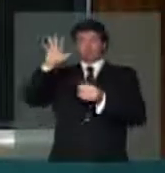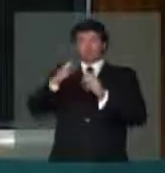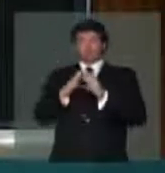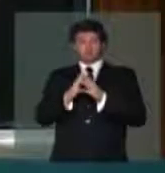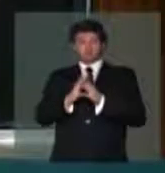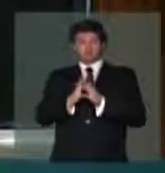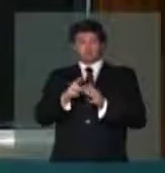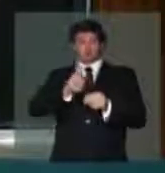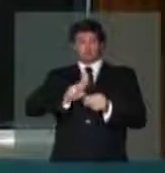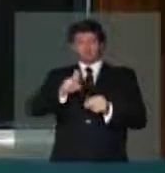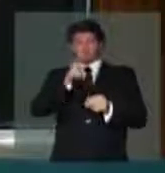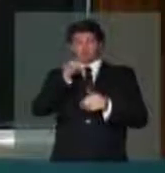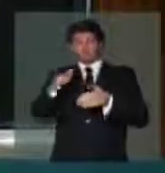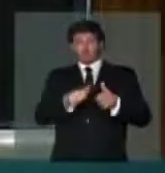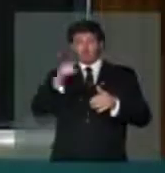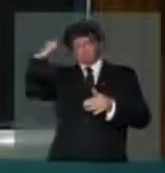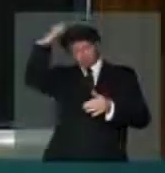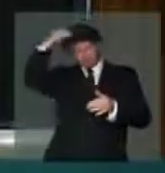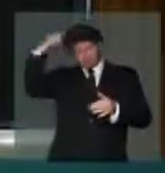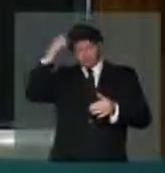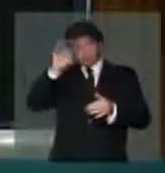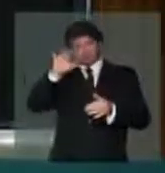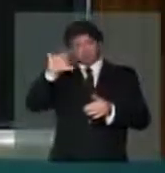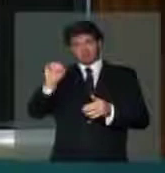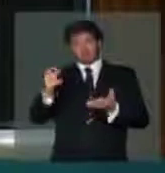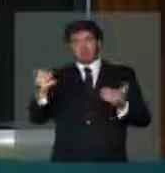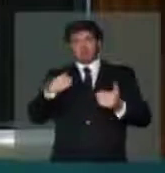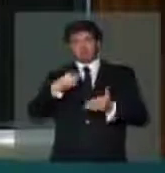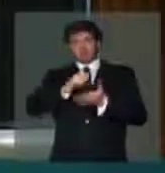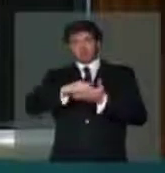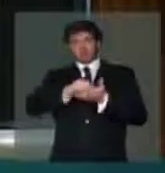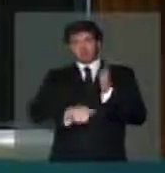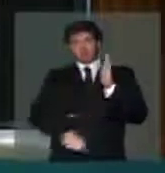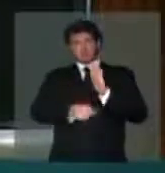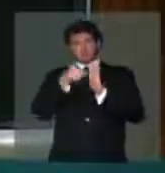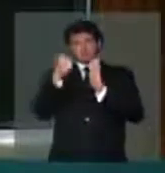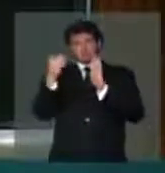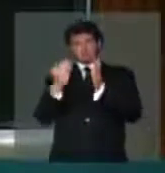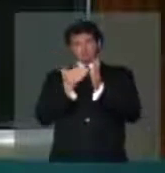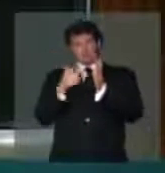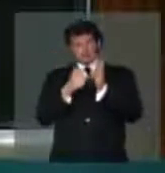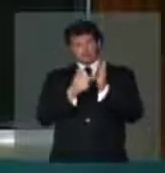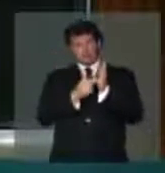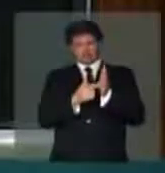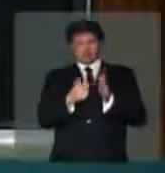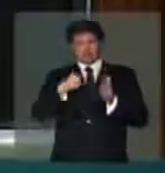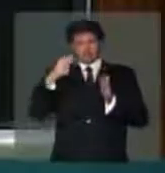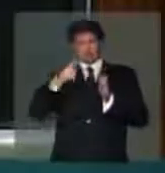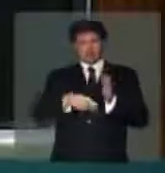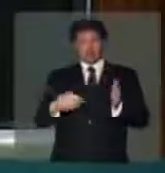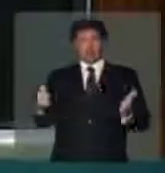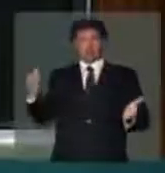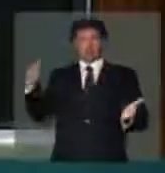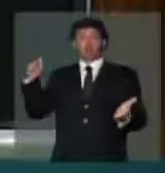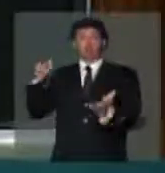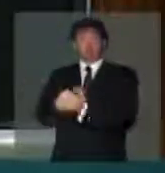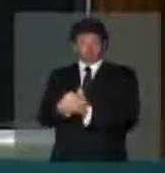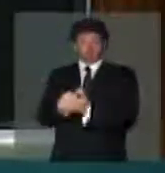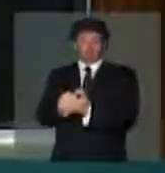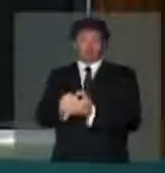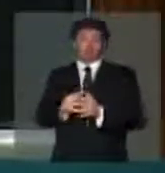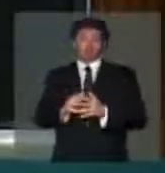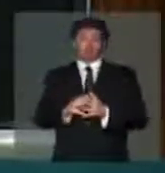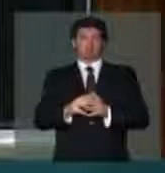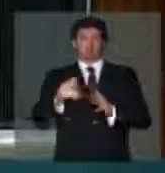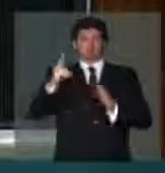através do Rio São Francisco? Então eu escrevi aqui nessa primeira página que vou ler, e no final eu farei